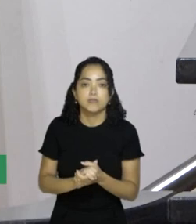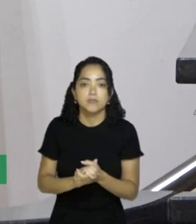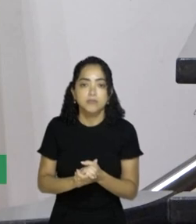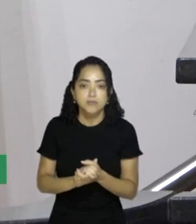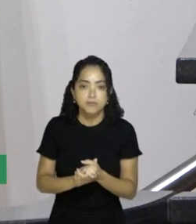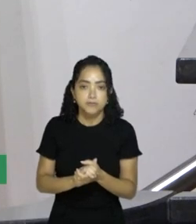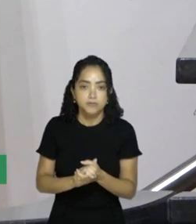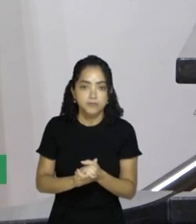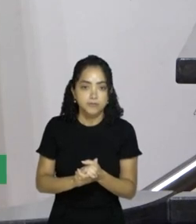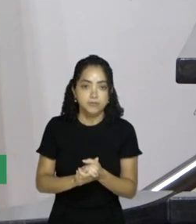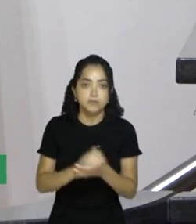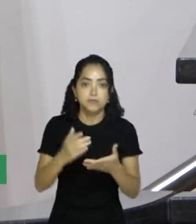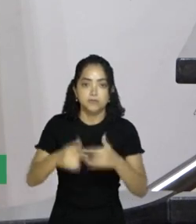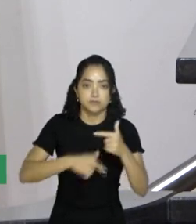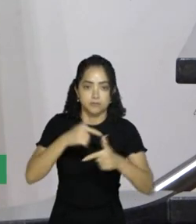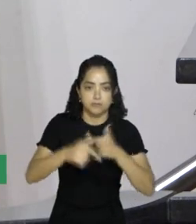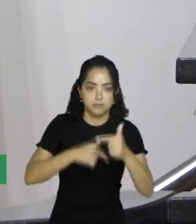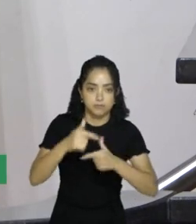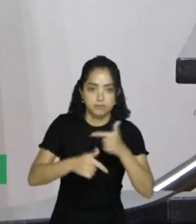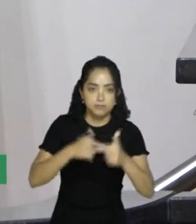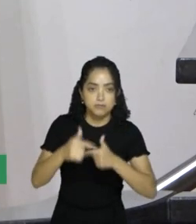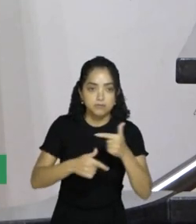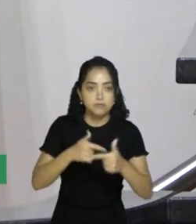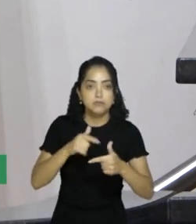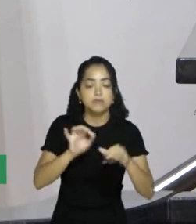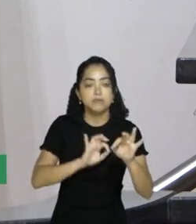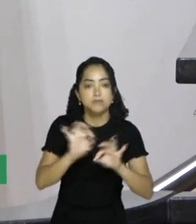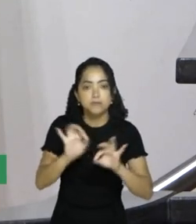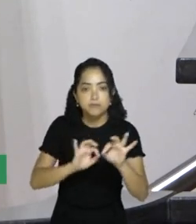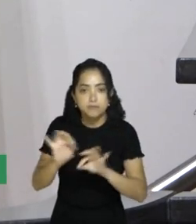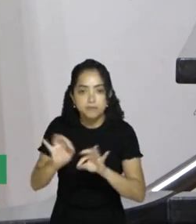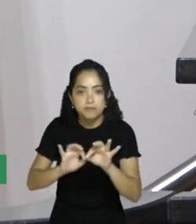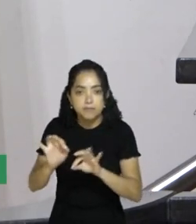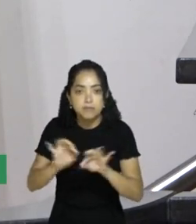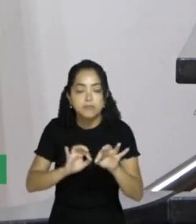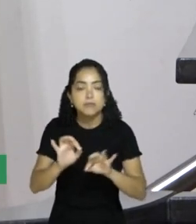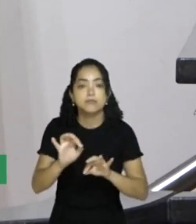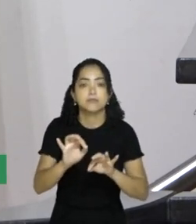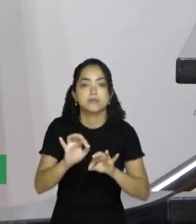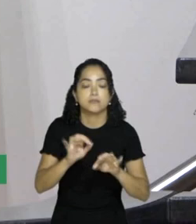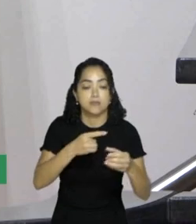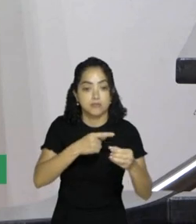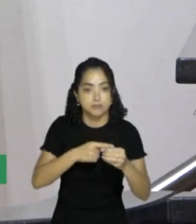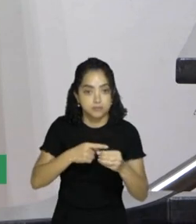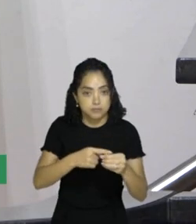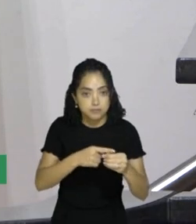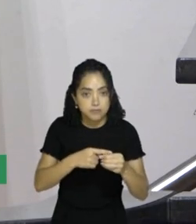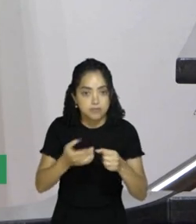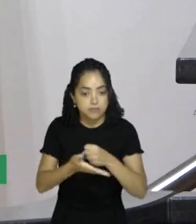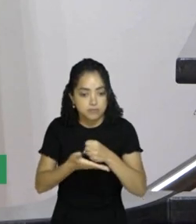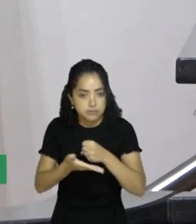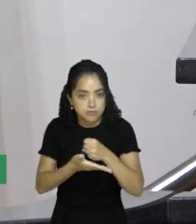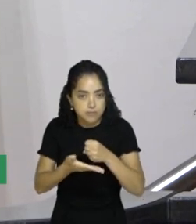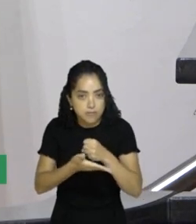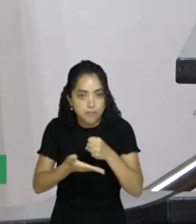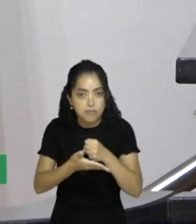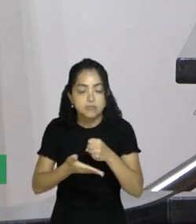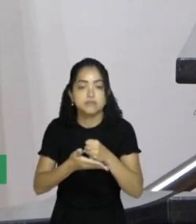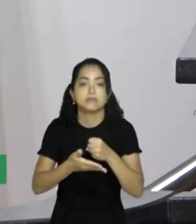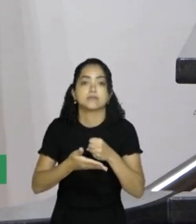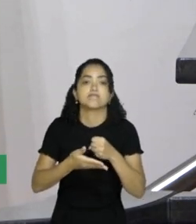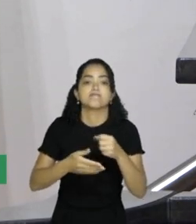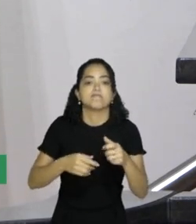o governo trabalhou para preparar o município preparar o município nas bases do desenvolvimento econômico